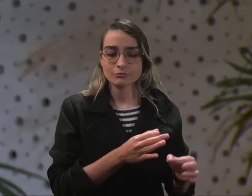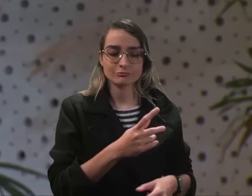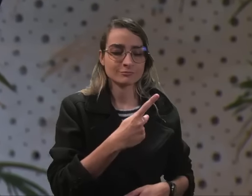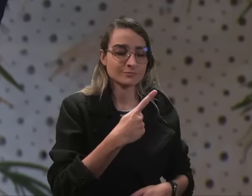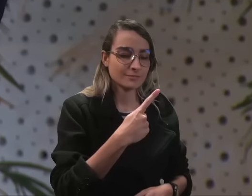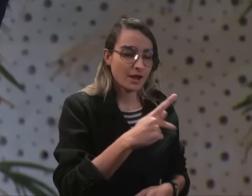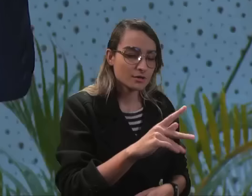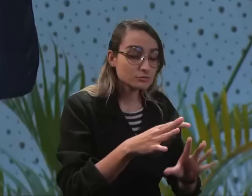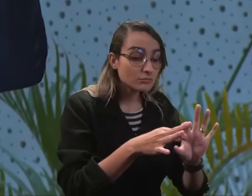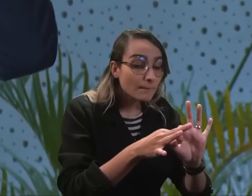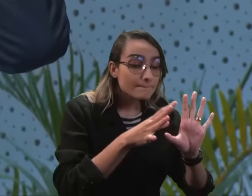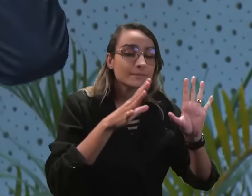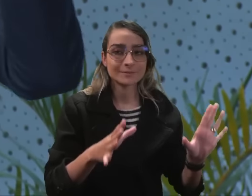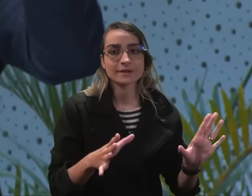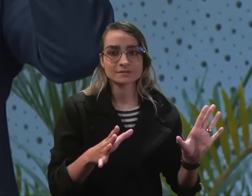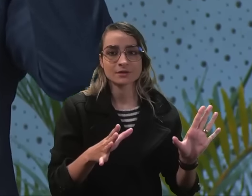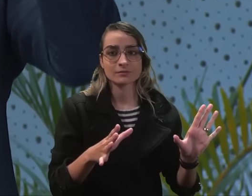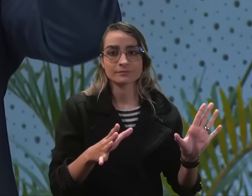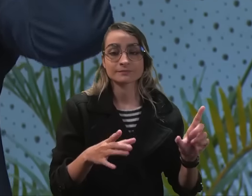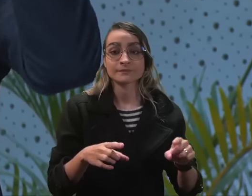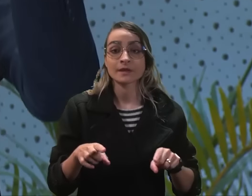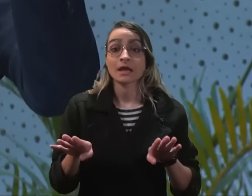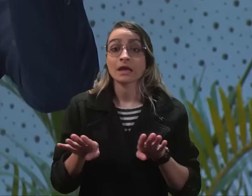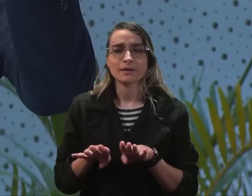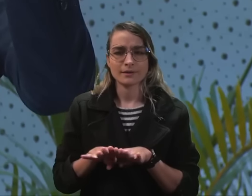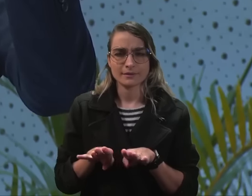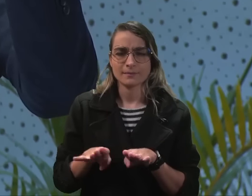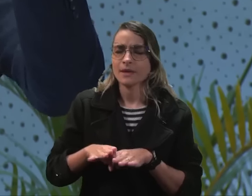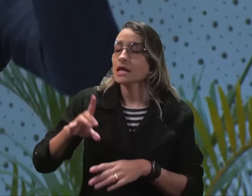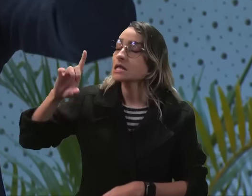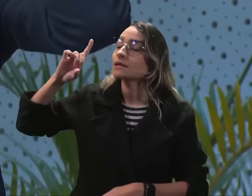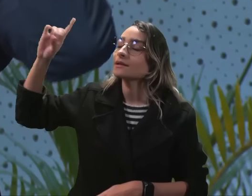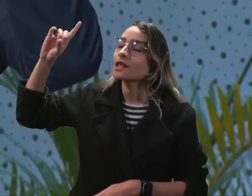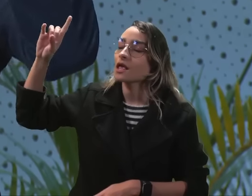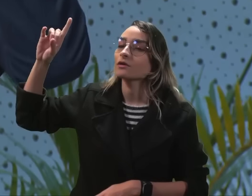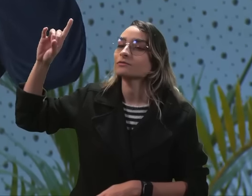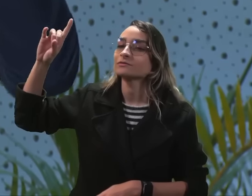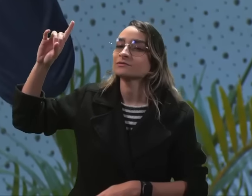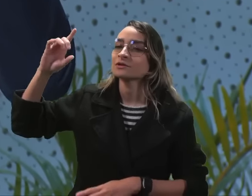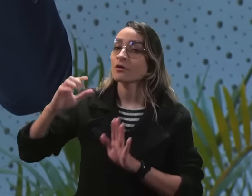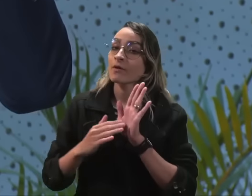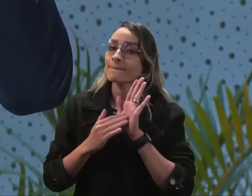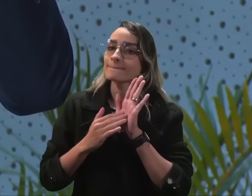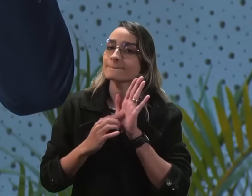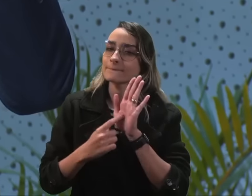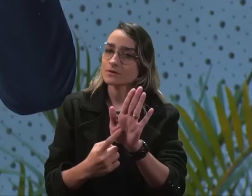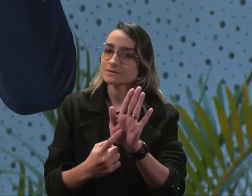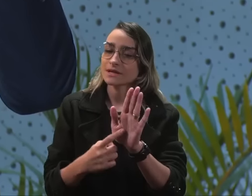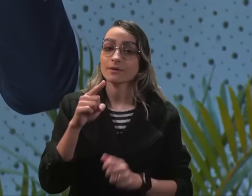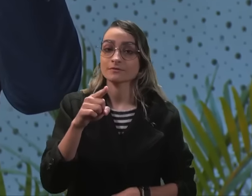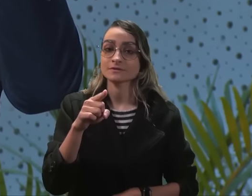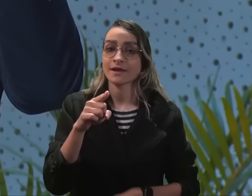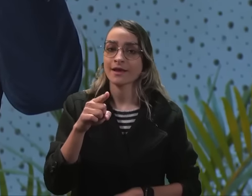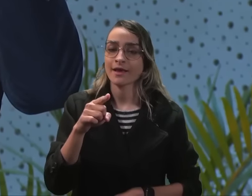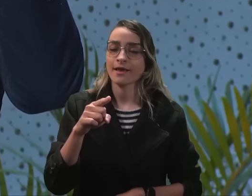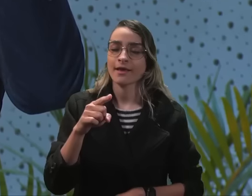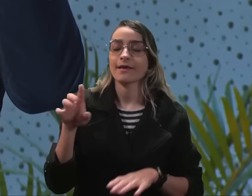nosso Deus e que nós somos o povo do Senhor e o moderno Israel de Deus amém